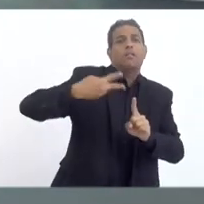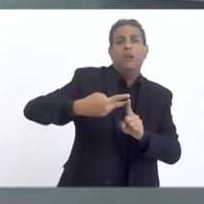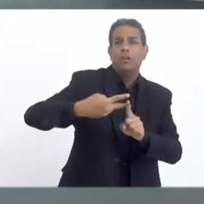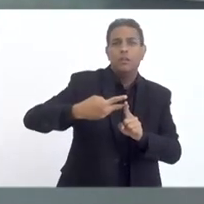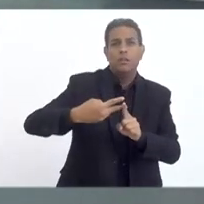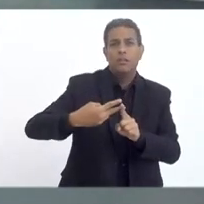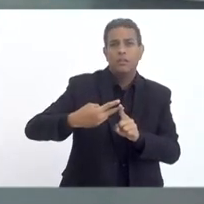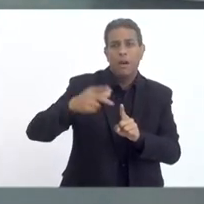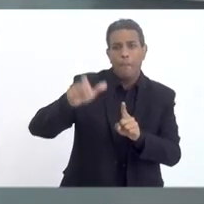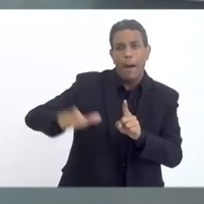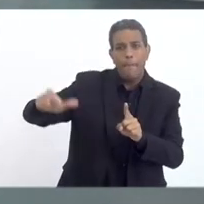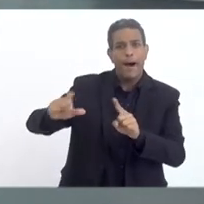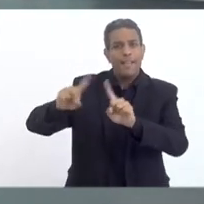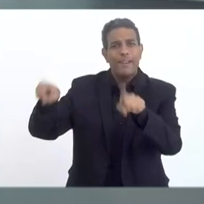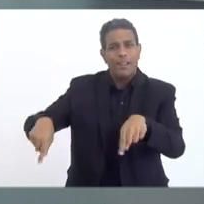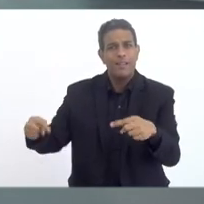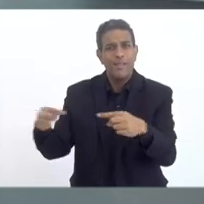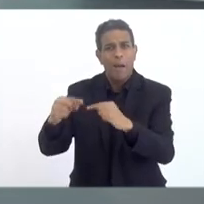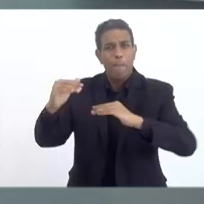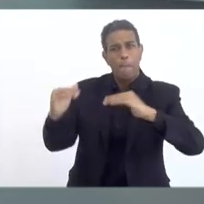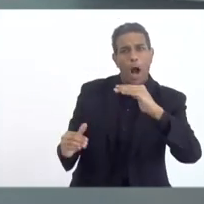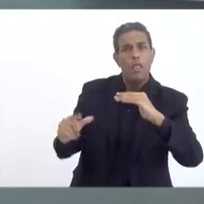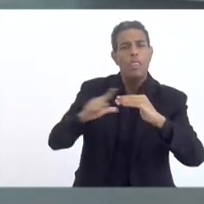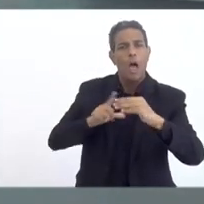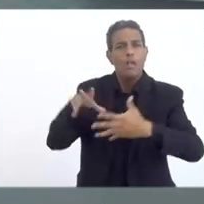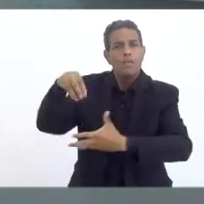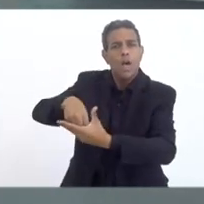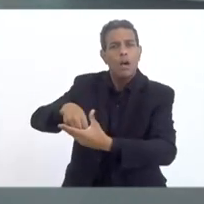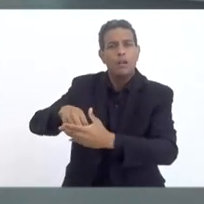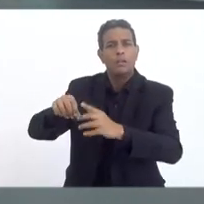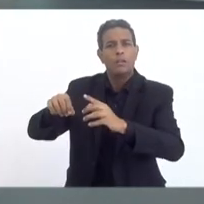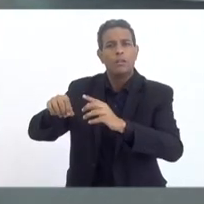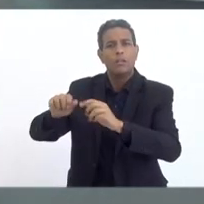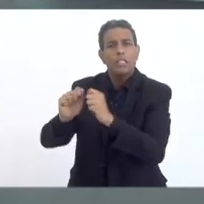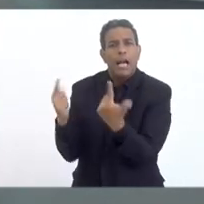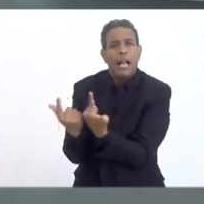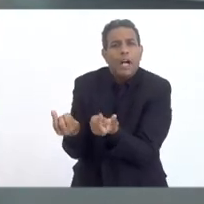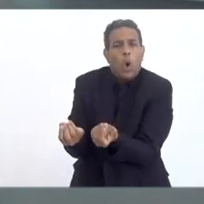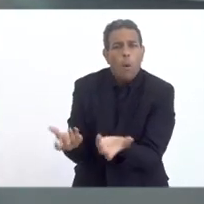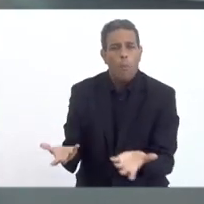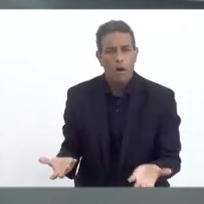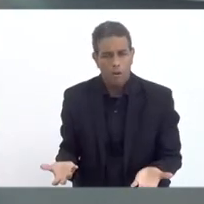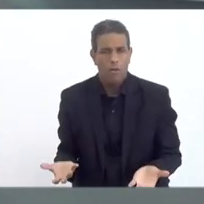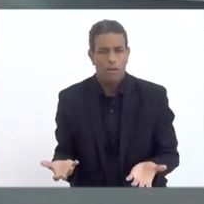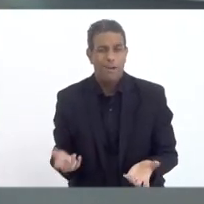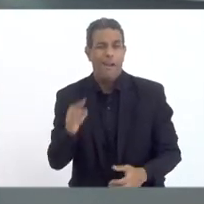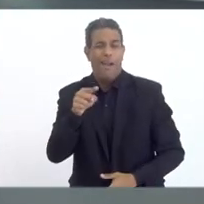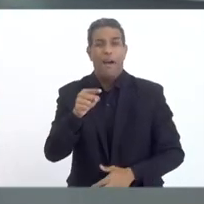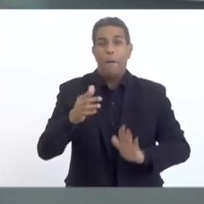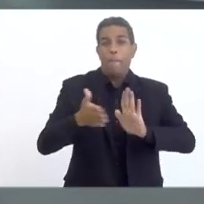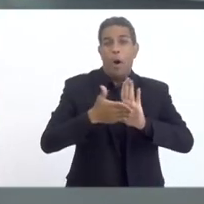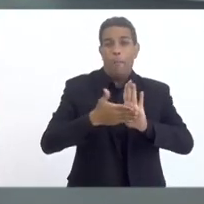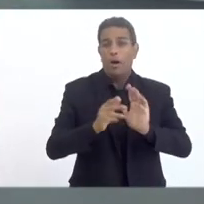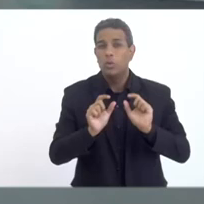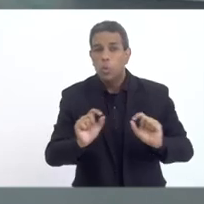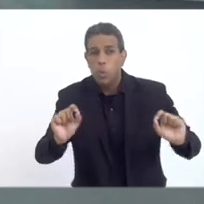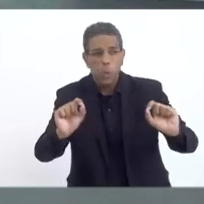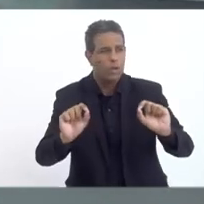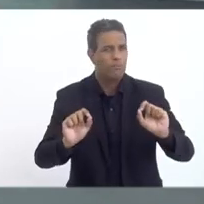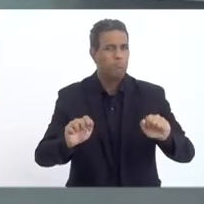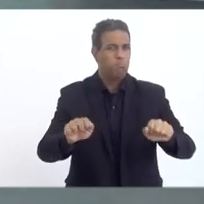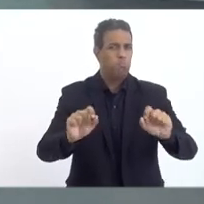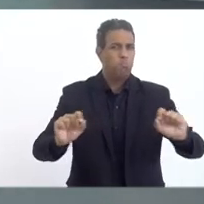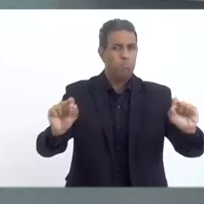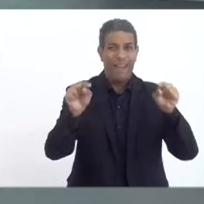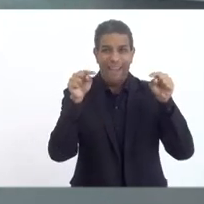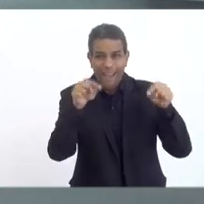qualquer das gratificações que hoje compõem a remuneração dos gestores públicos. Então, o que está sendo proposto, senhores, é